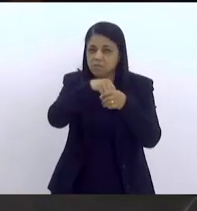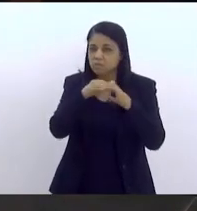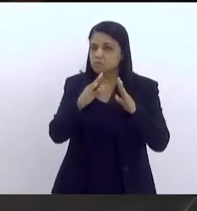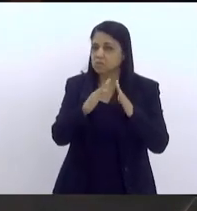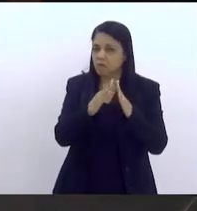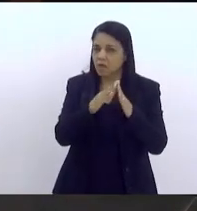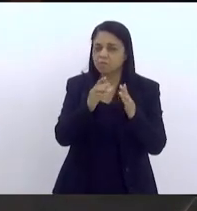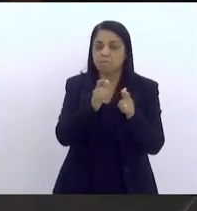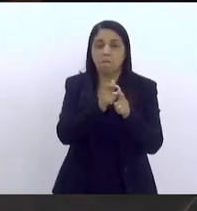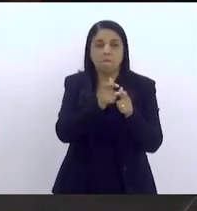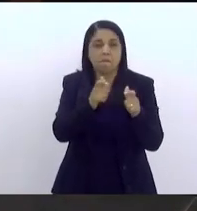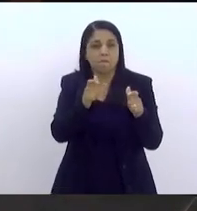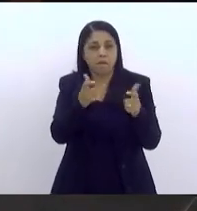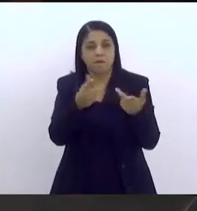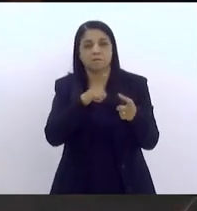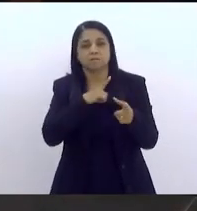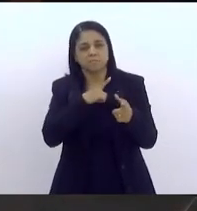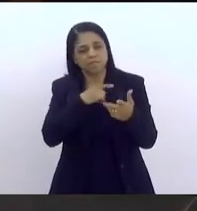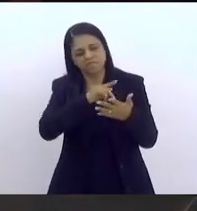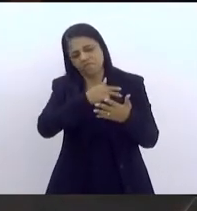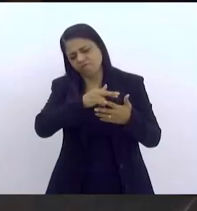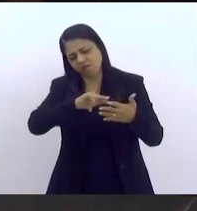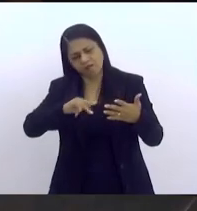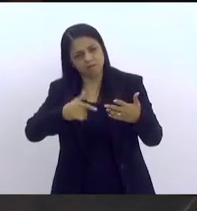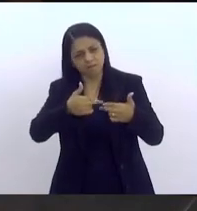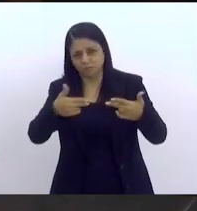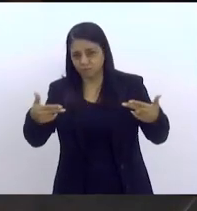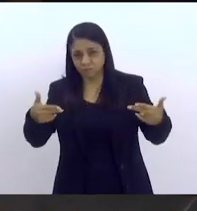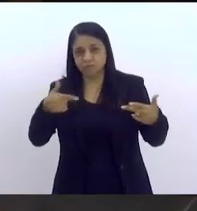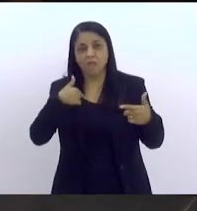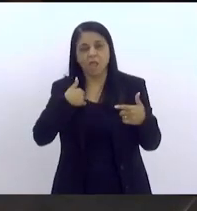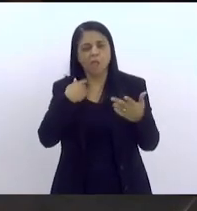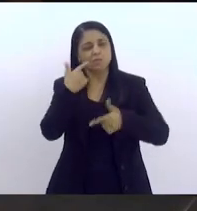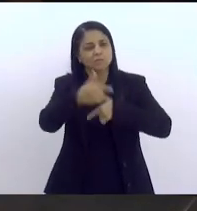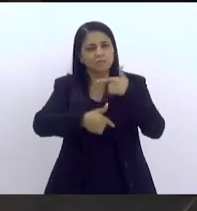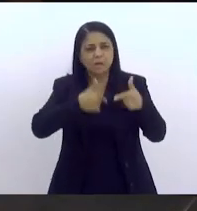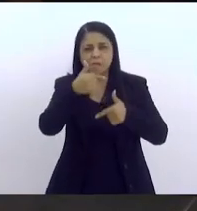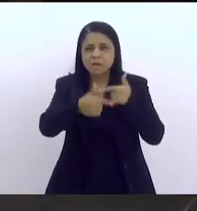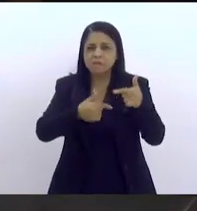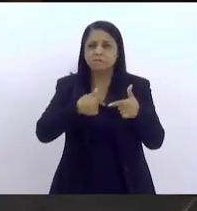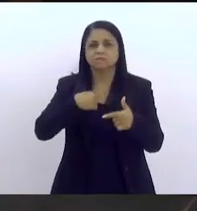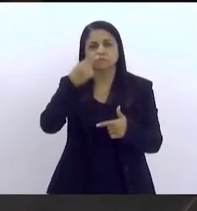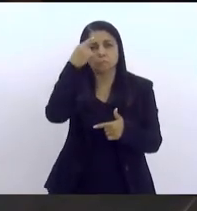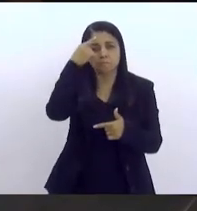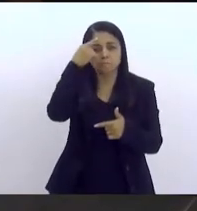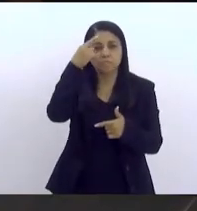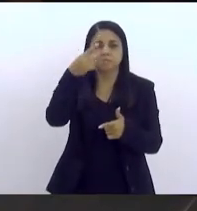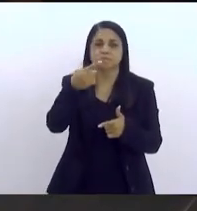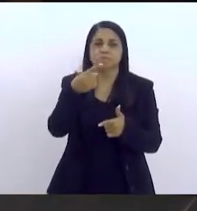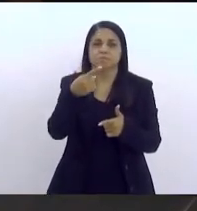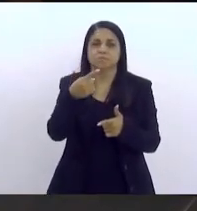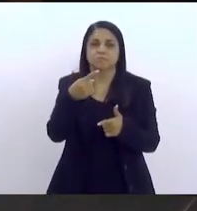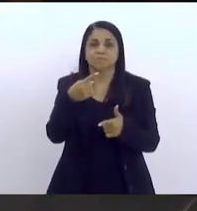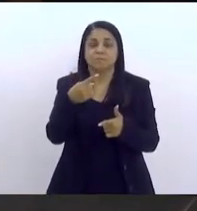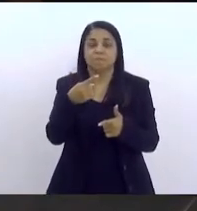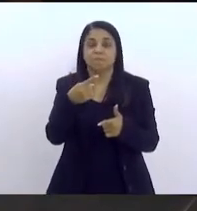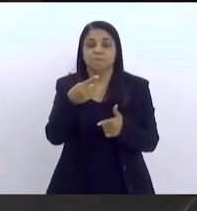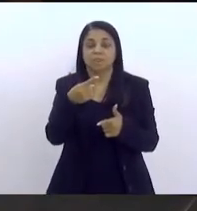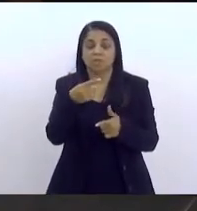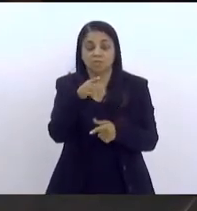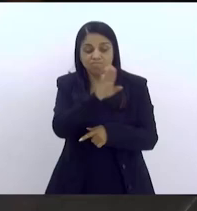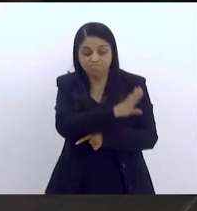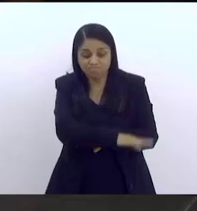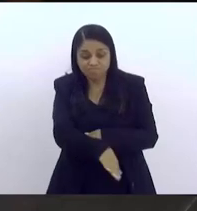etc a minha hipótese que eu venho trabalhando algum tempo a partir dos meus trabalhos é que o